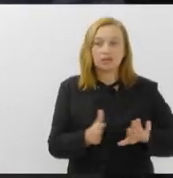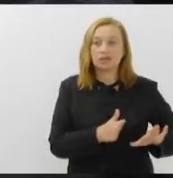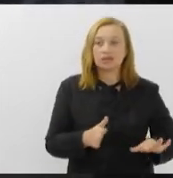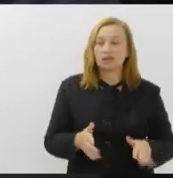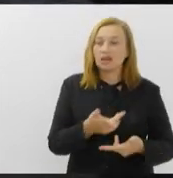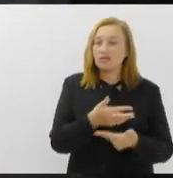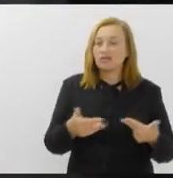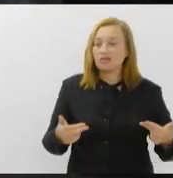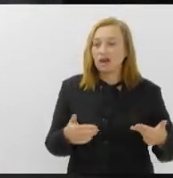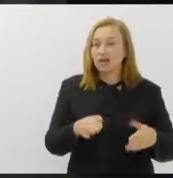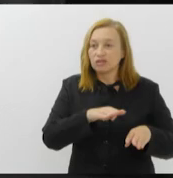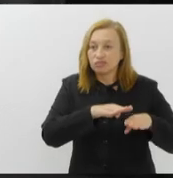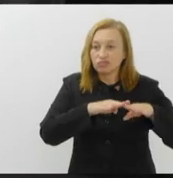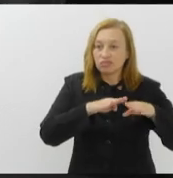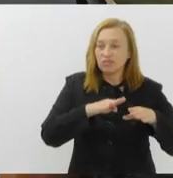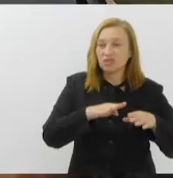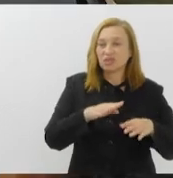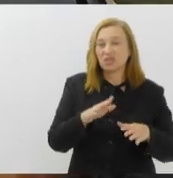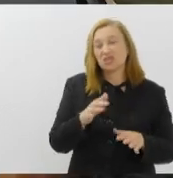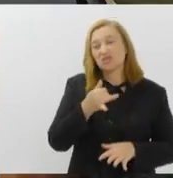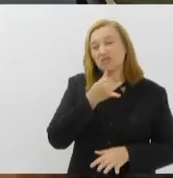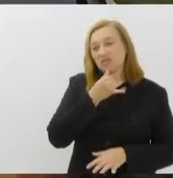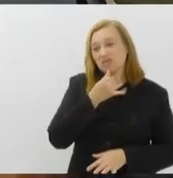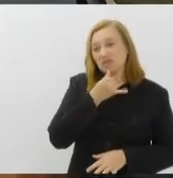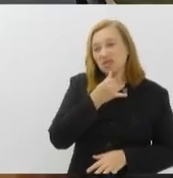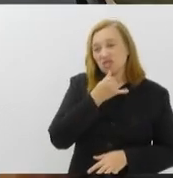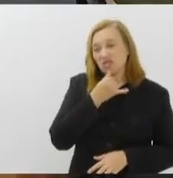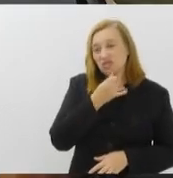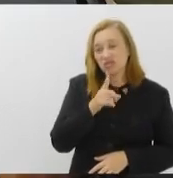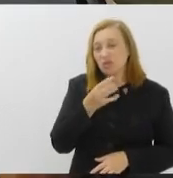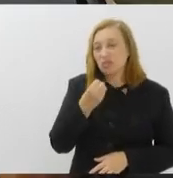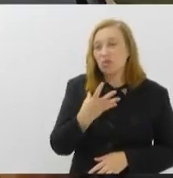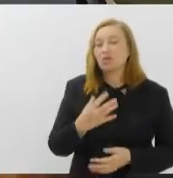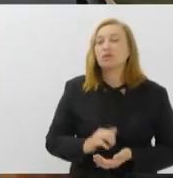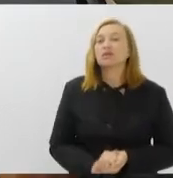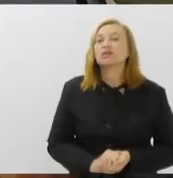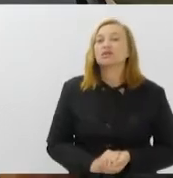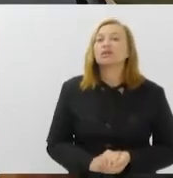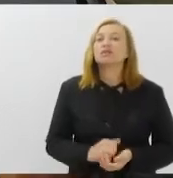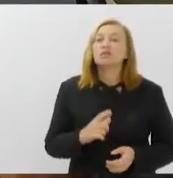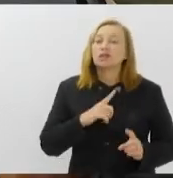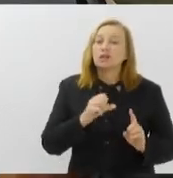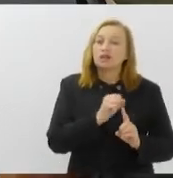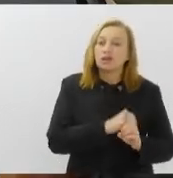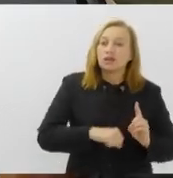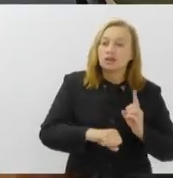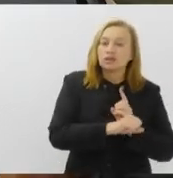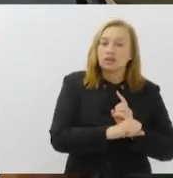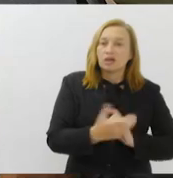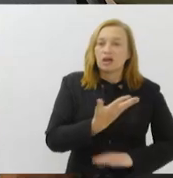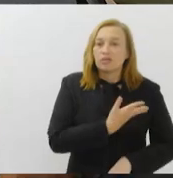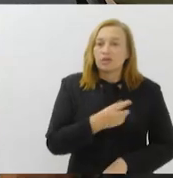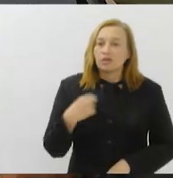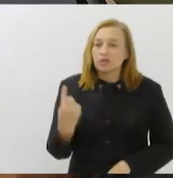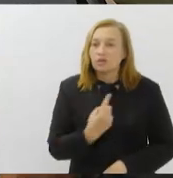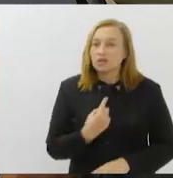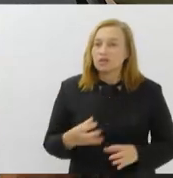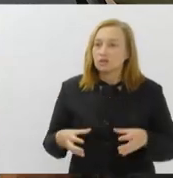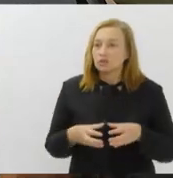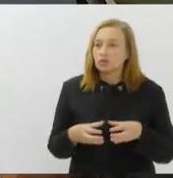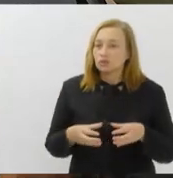série de humilhações, né, isso não é bom para ninguém. Tem uma assistente social, colega nossa, do núcleo